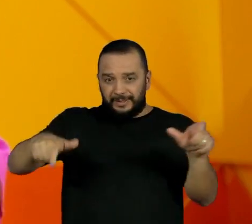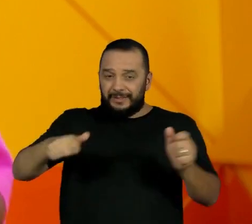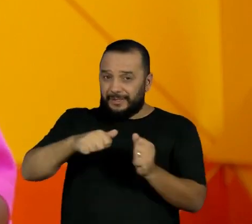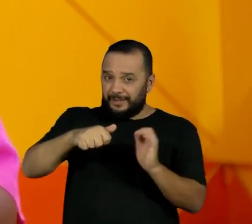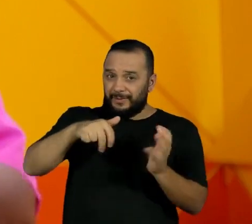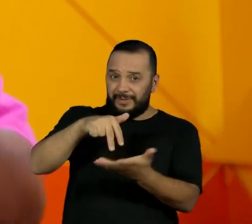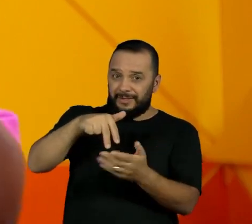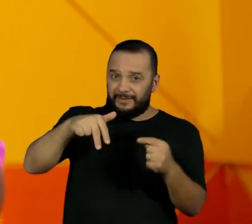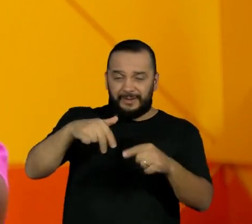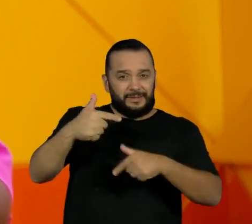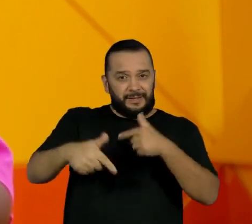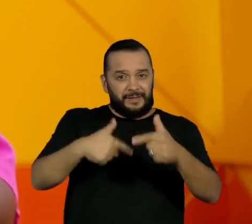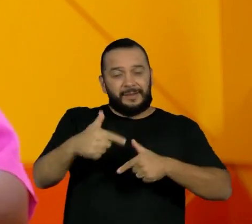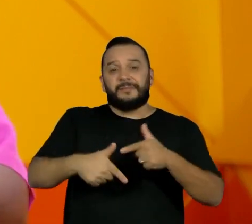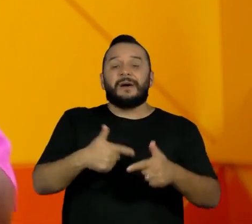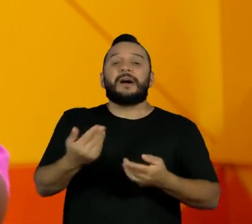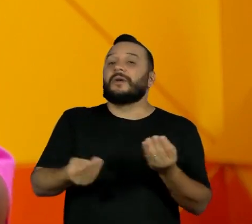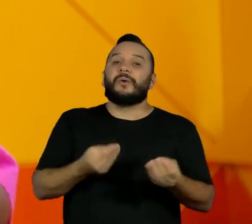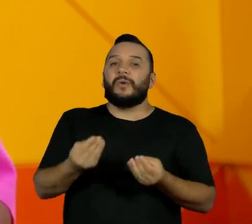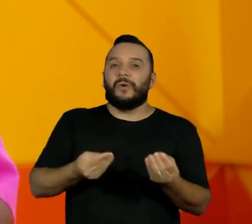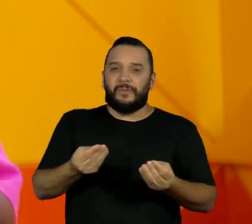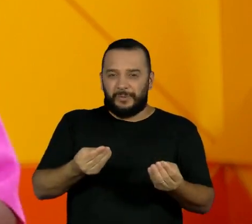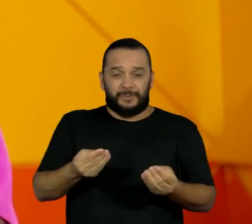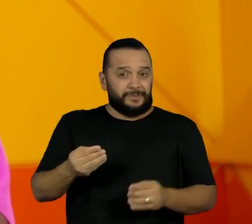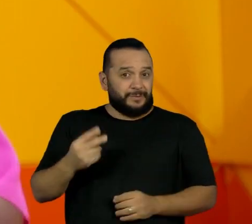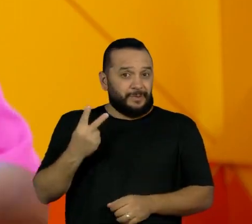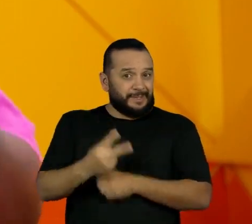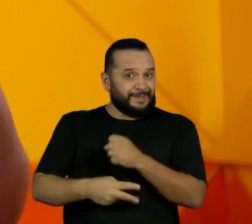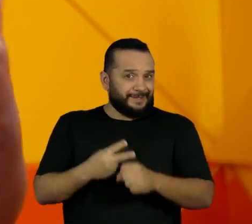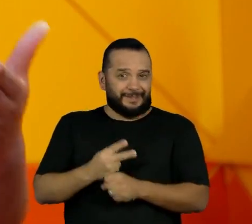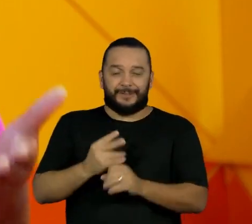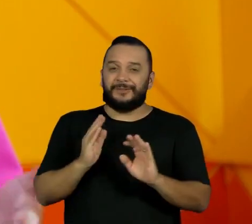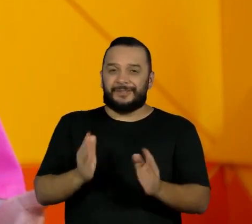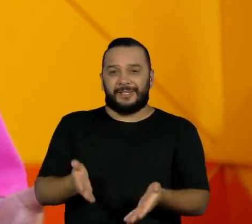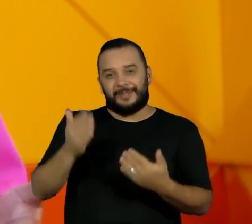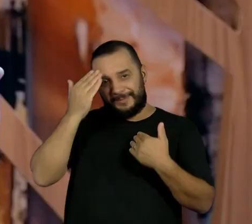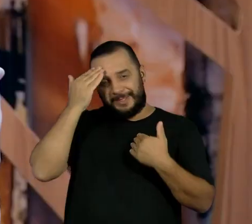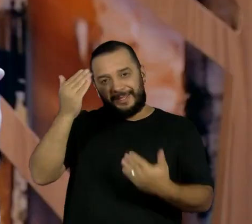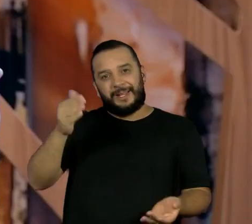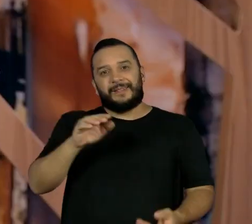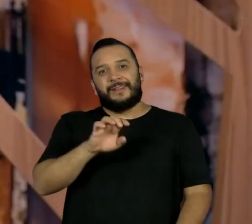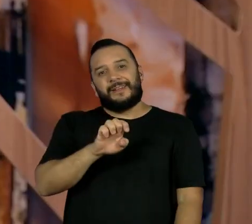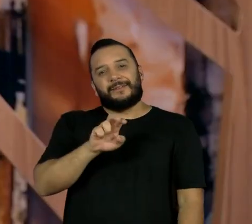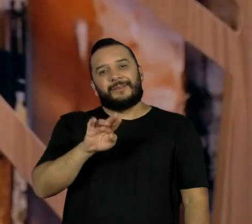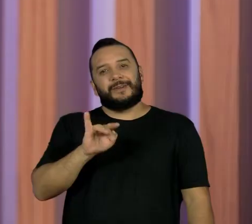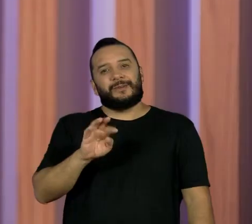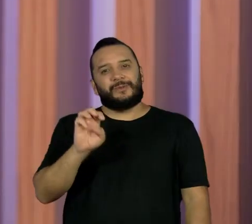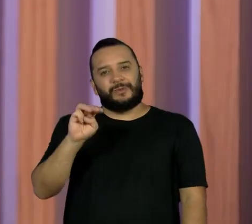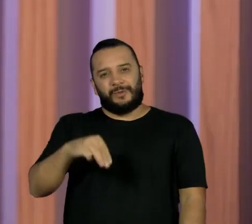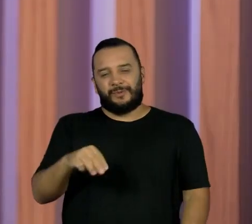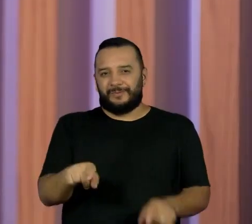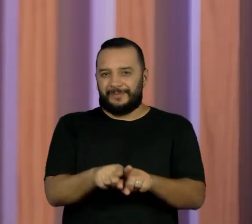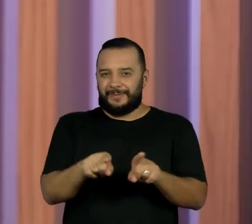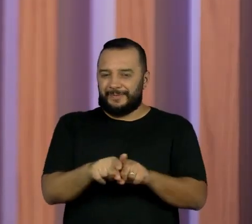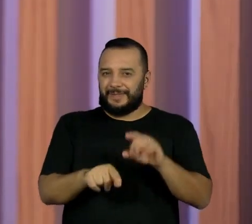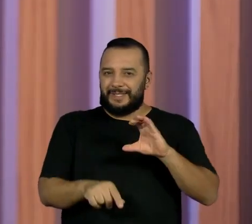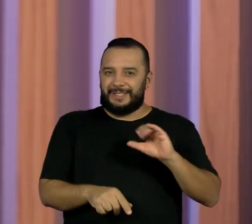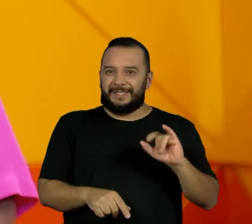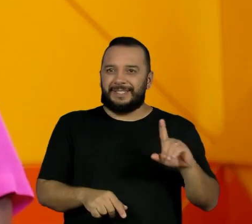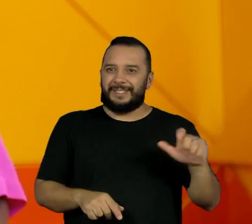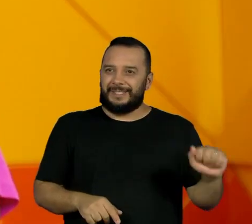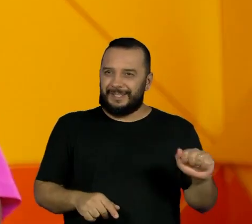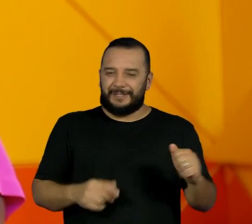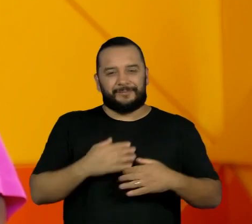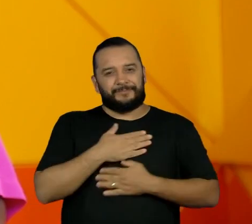Livre trabalha, vem trabalhando nesses 2 anos. Muito obrigada, Everton. Muito obrigada, Cida Bento.